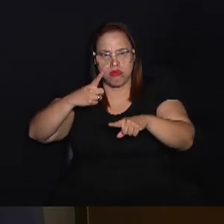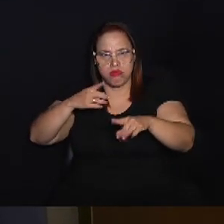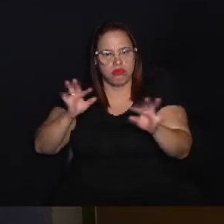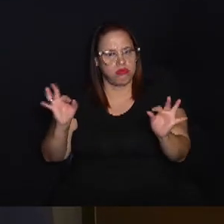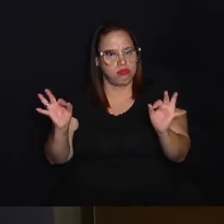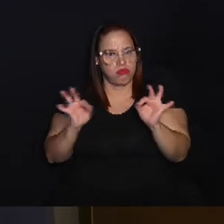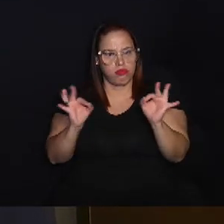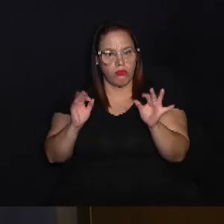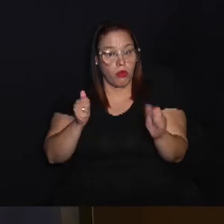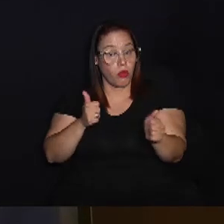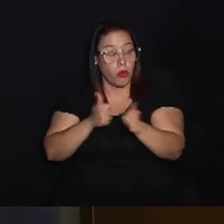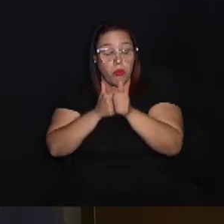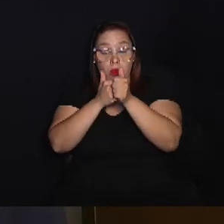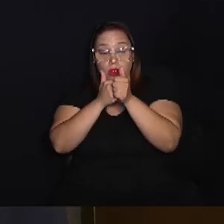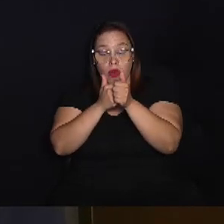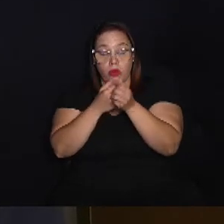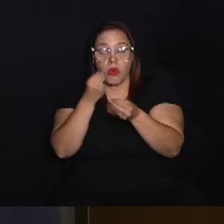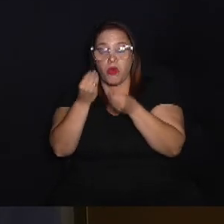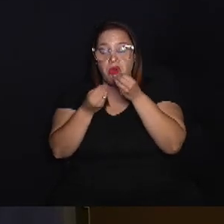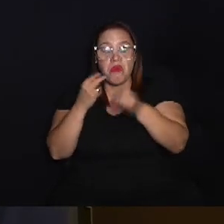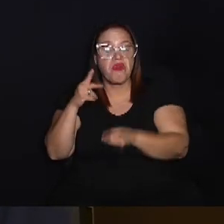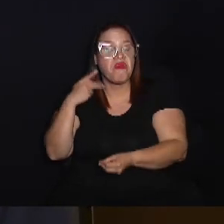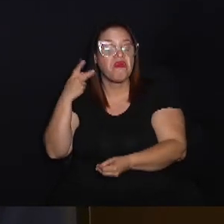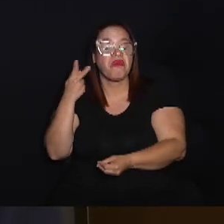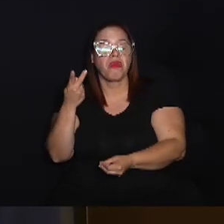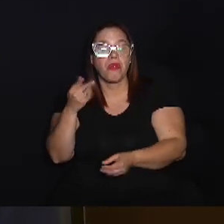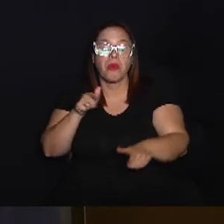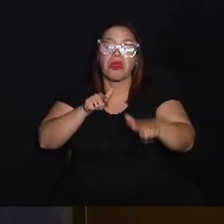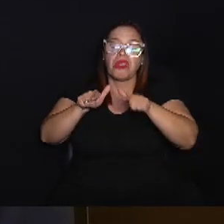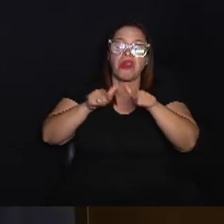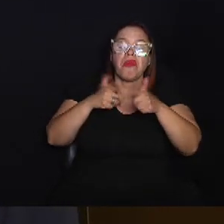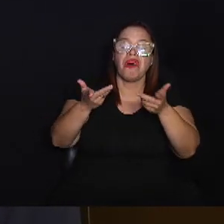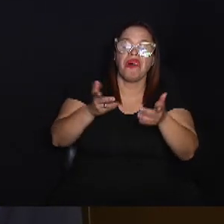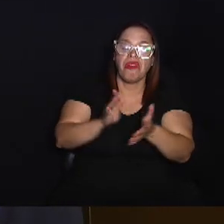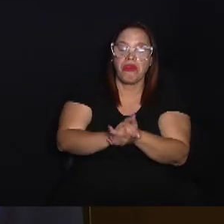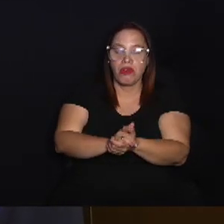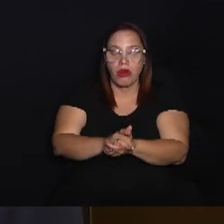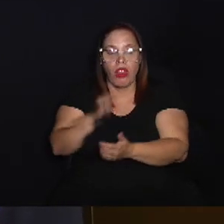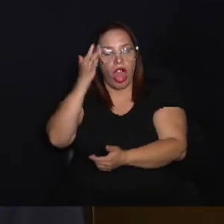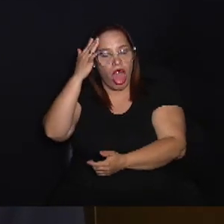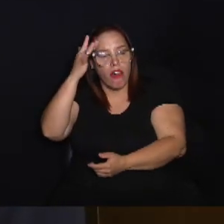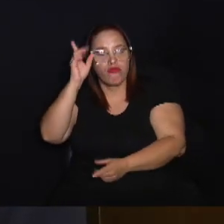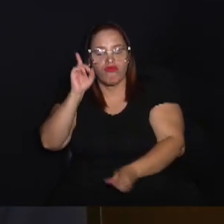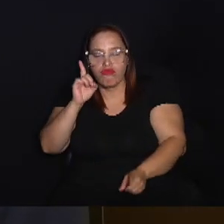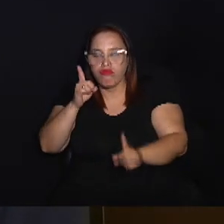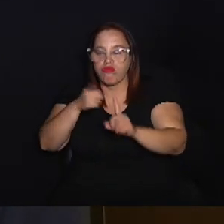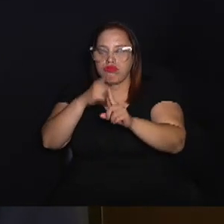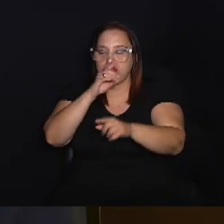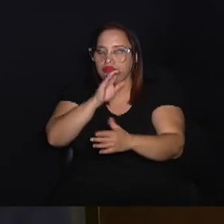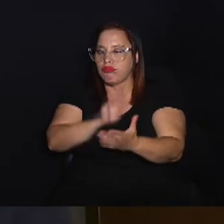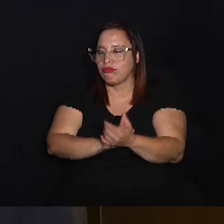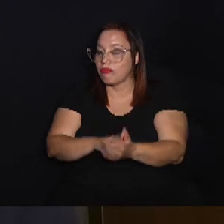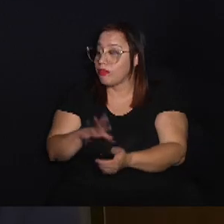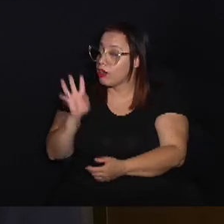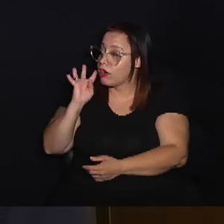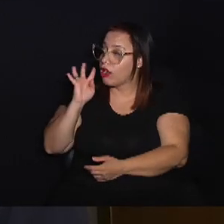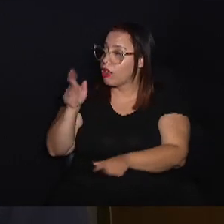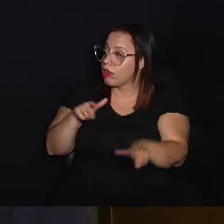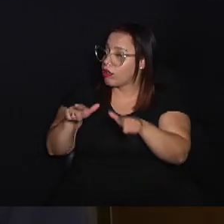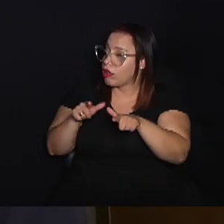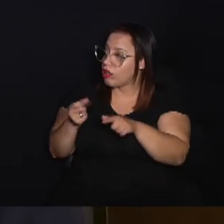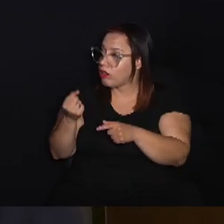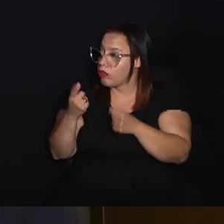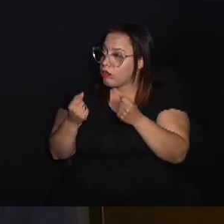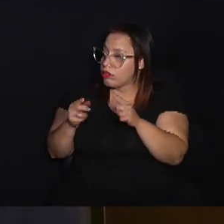sabe, ver de perto como é que os vereadores funcionam, como é que eles trabalham. É um sonho realizado. Legal. E vocês já tinham trabalhado um pouquinho